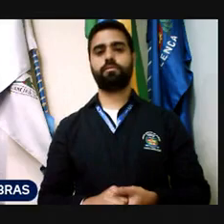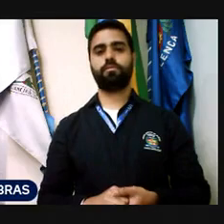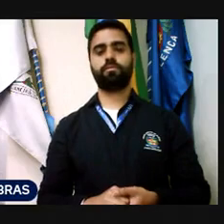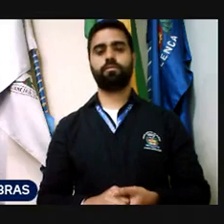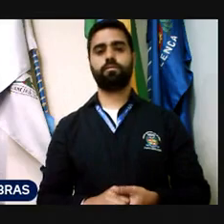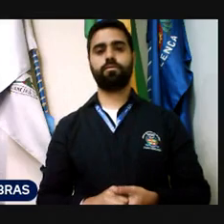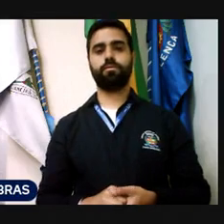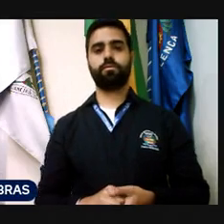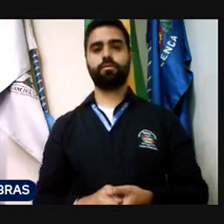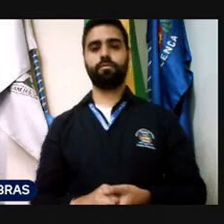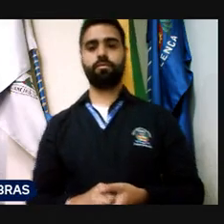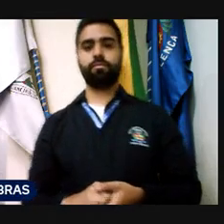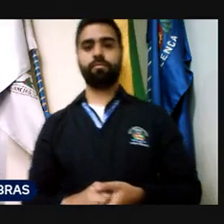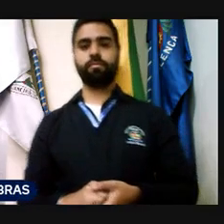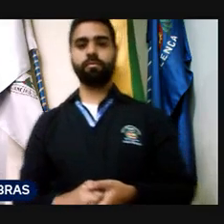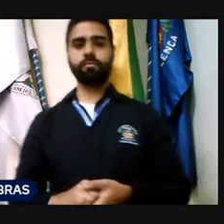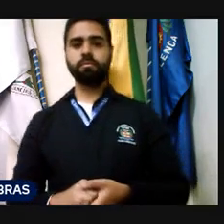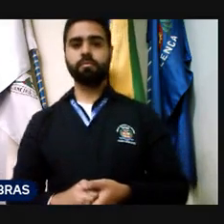Prossiga, vereador.